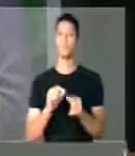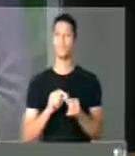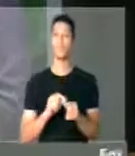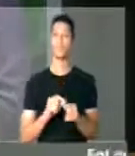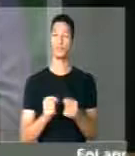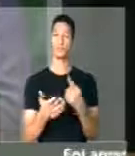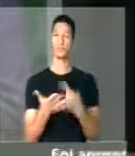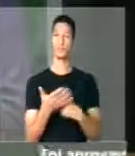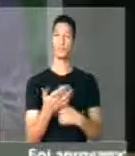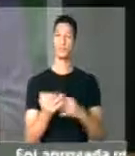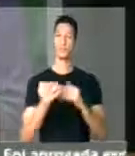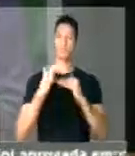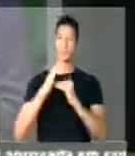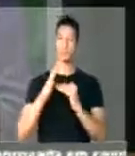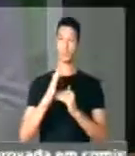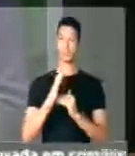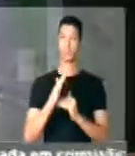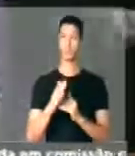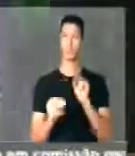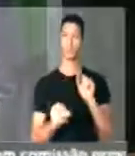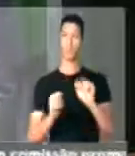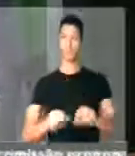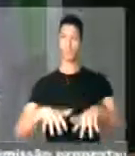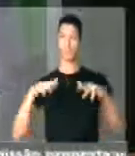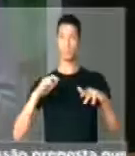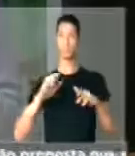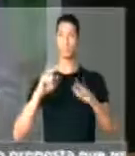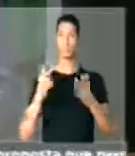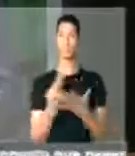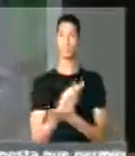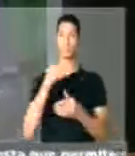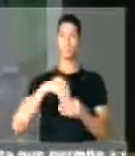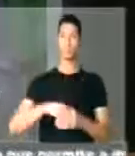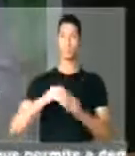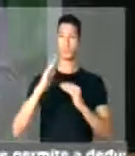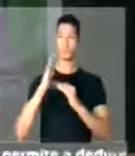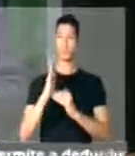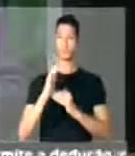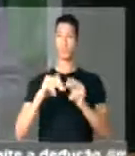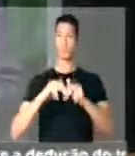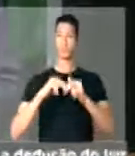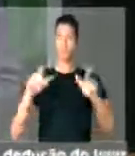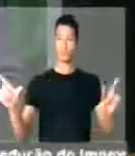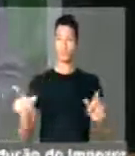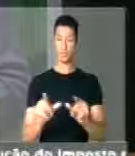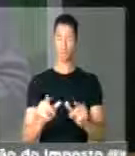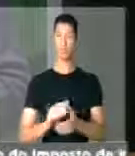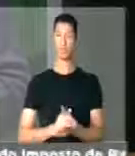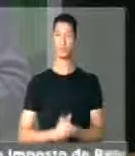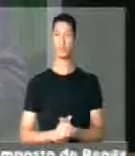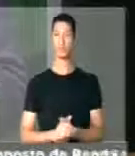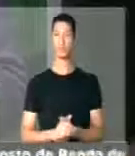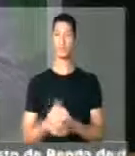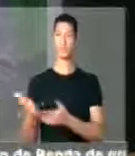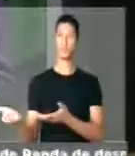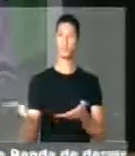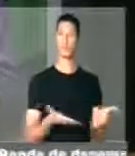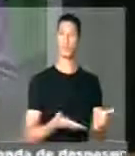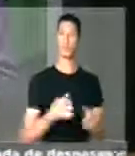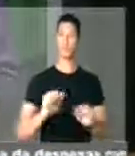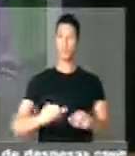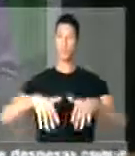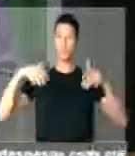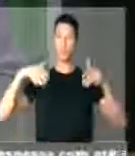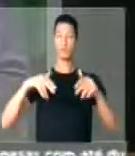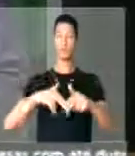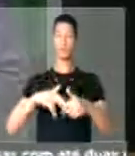um acordo no Senado Federal de que essa sessão se realizaria no Senado, por ser um espaço menor. A convocação dessa sessão